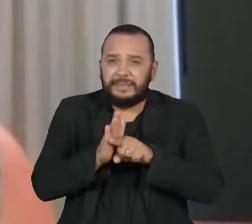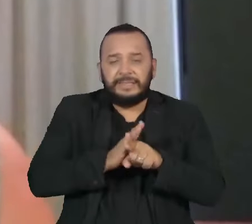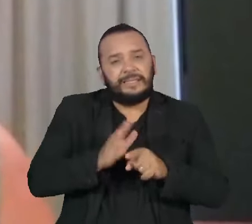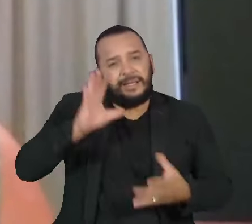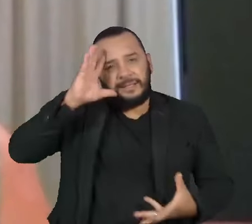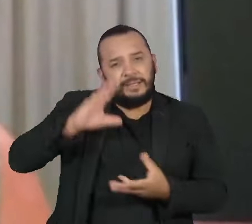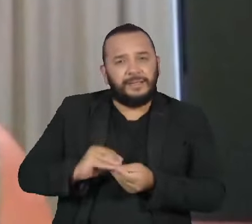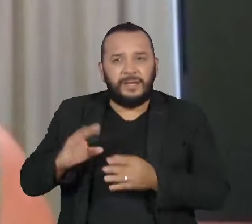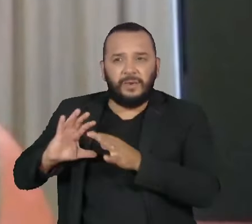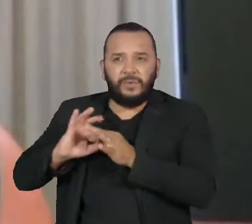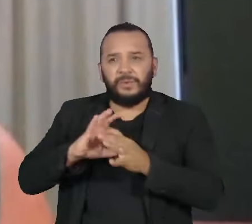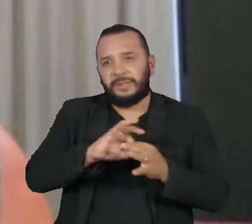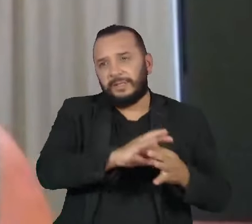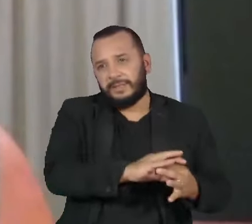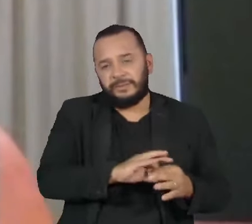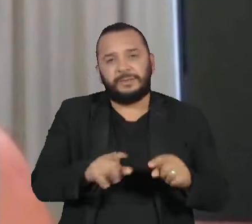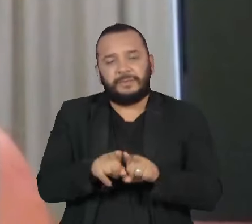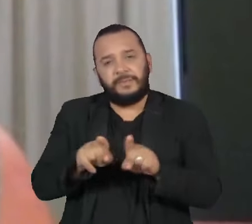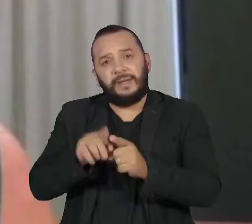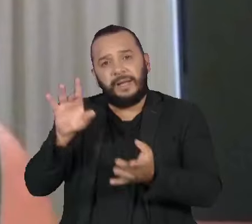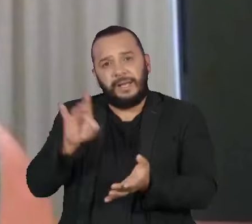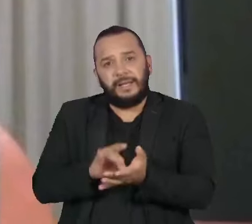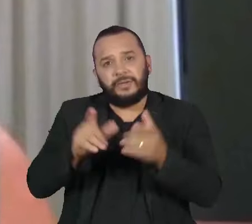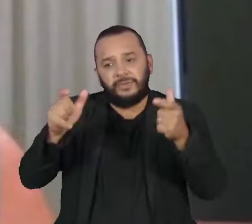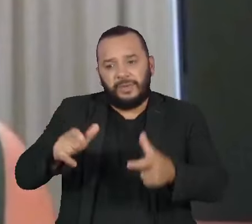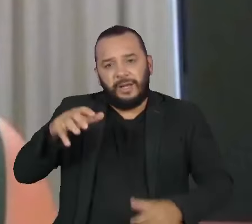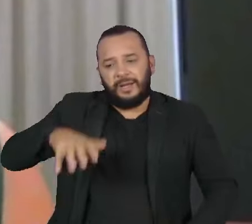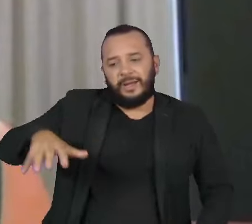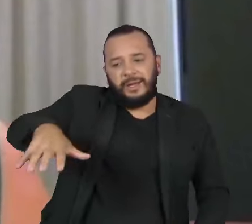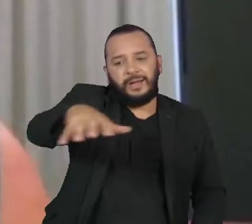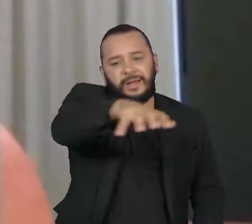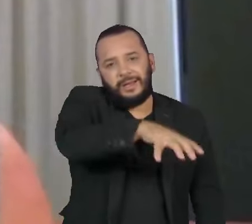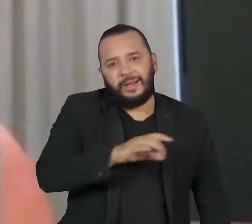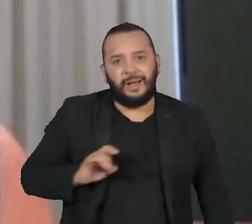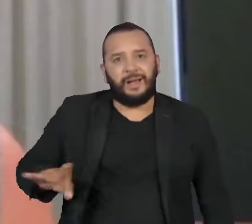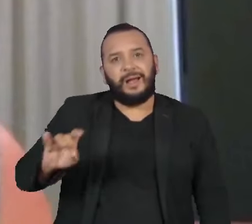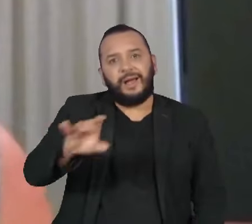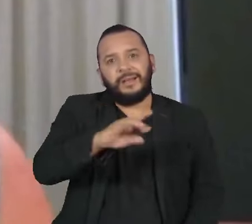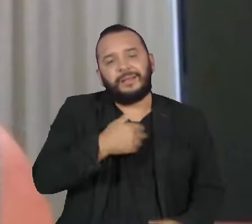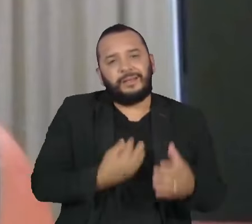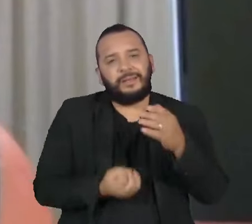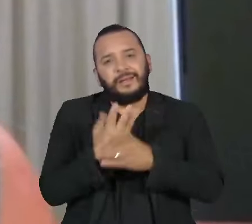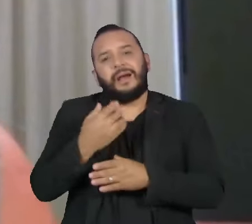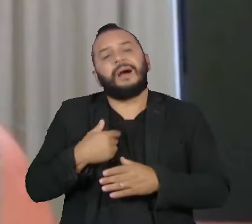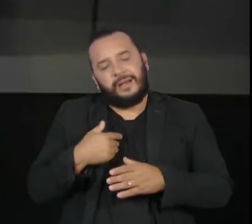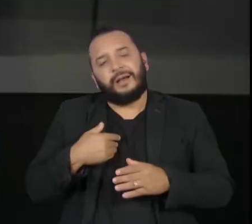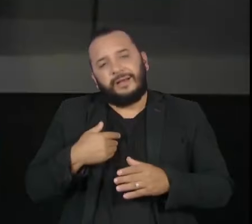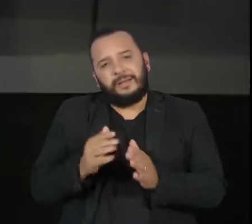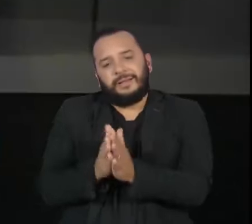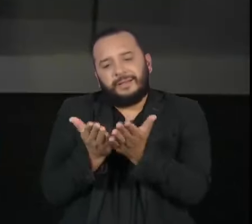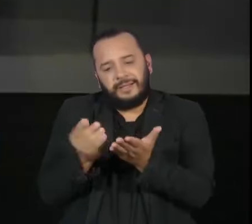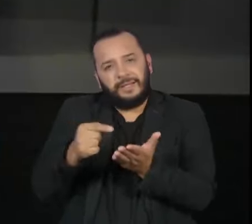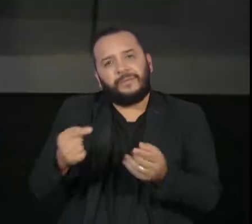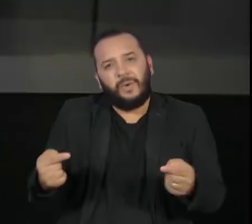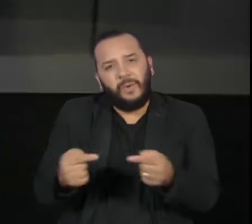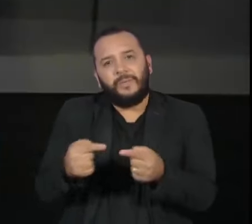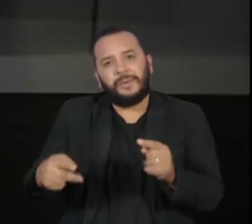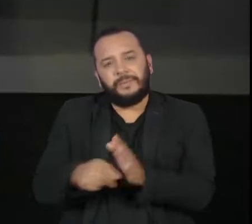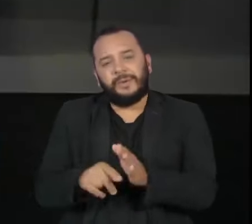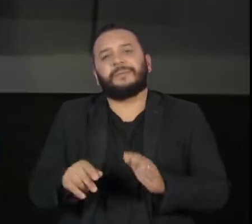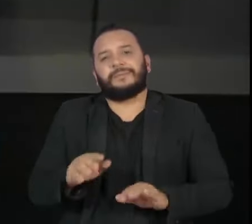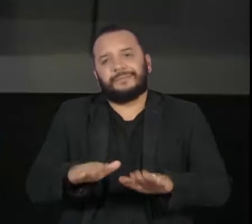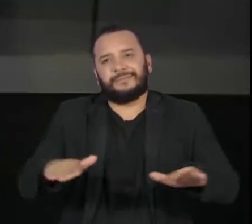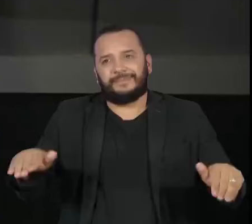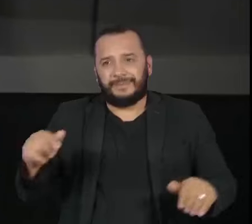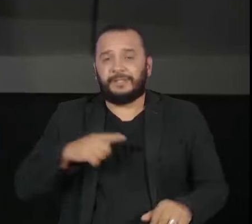contexto e a realidade de cada região, para conseguir desenhar um material que faça sentido para aquelas crianças. São convidados